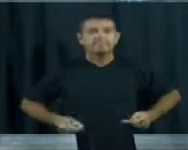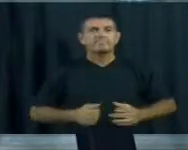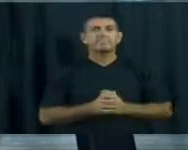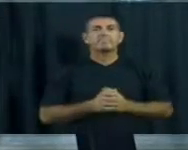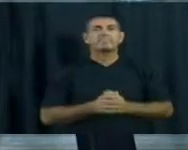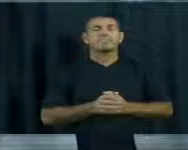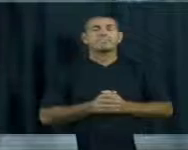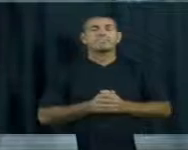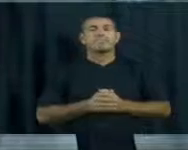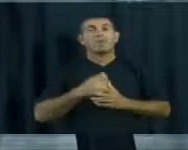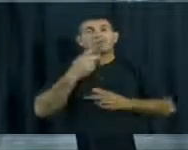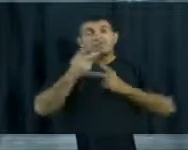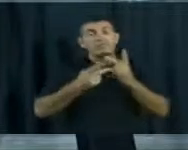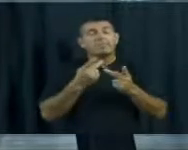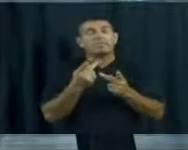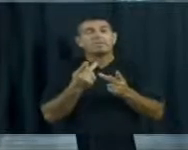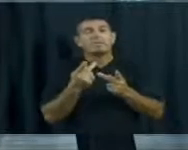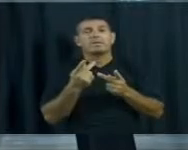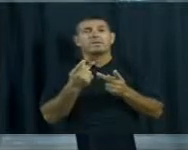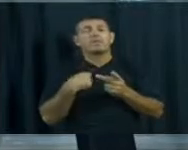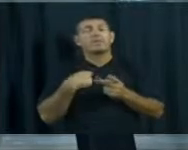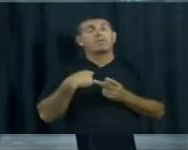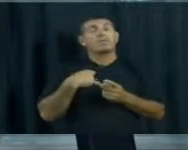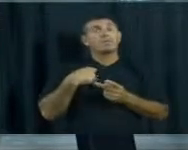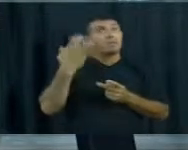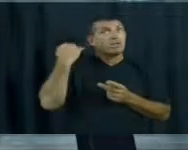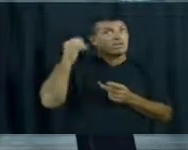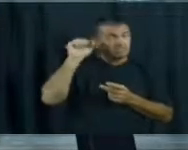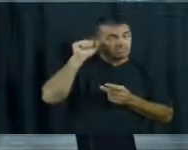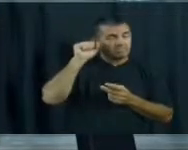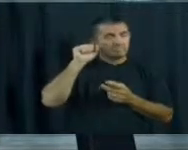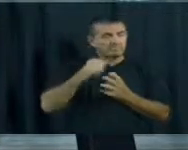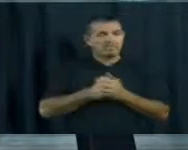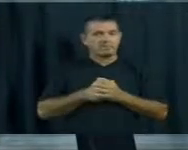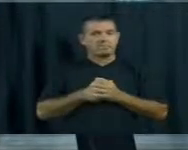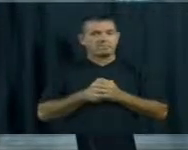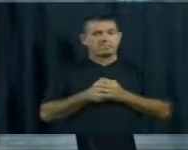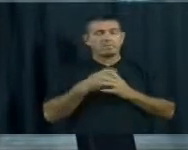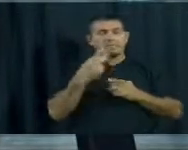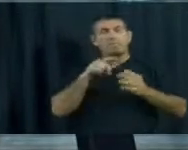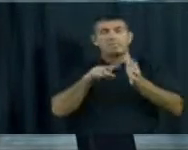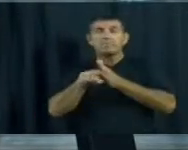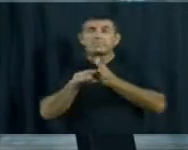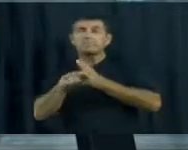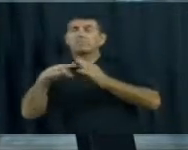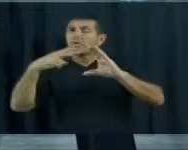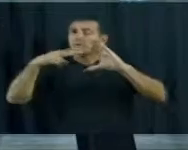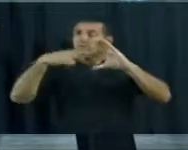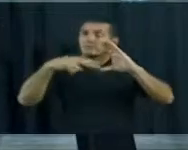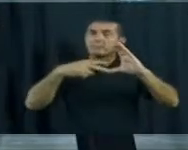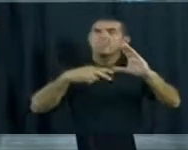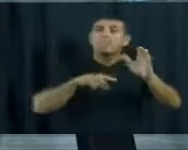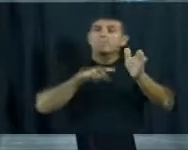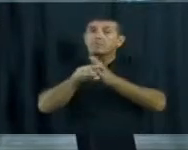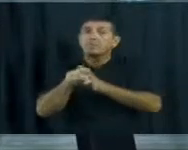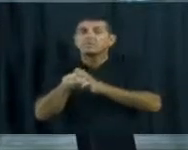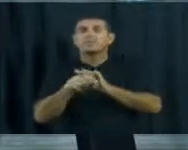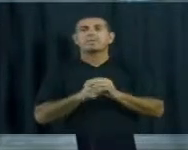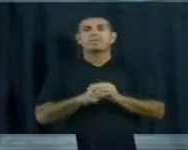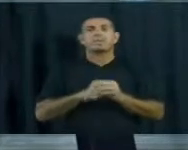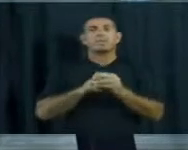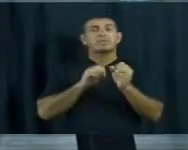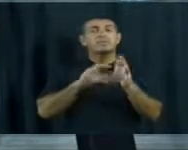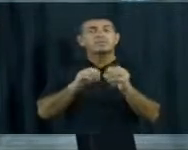pouquinho, prefeito, sobre algo que eu ouvi na sessão da Câmara e eu fui buscar através do secretário de Educação a respeito dos